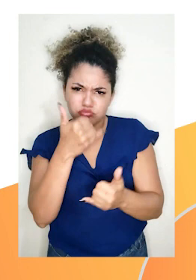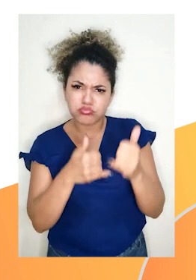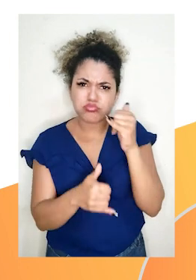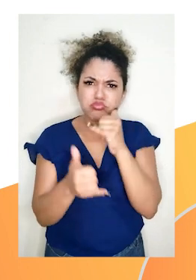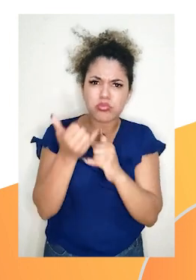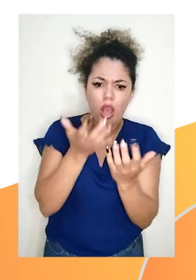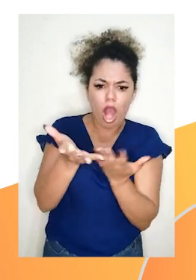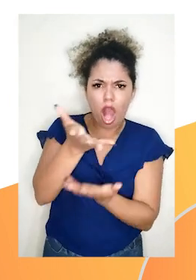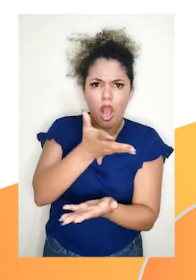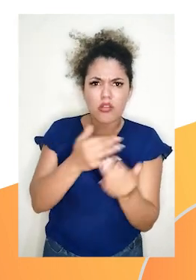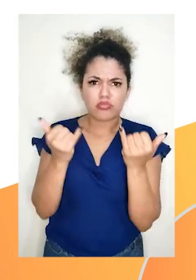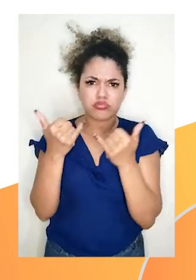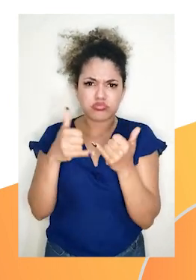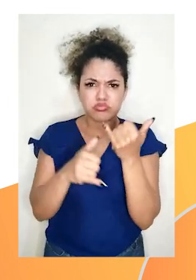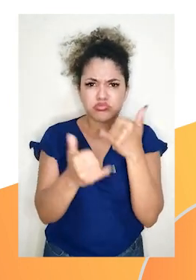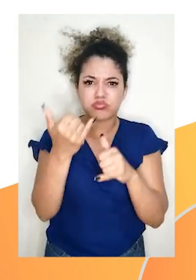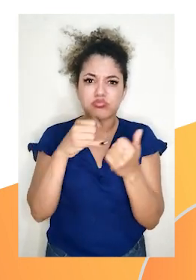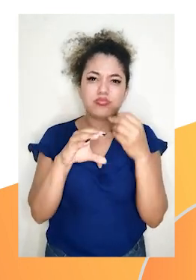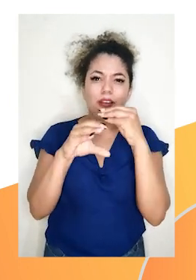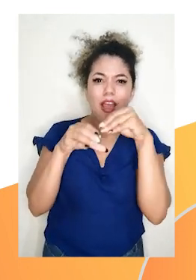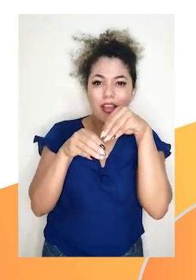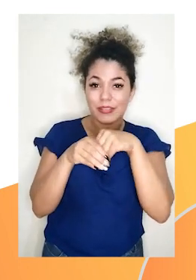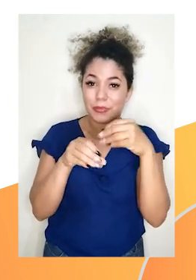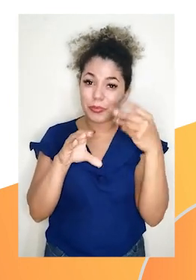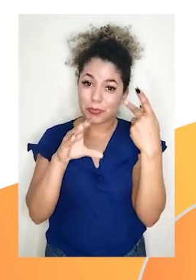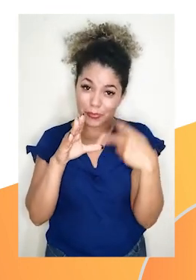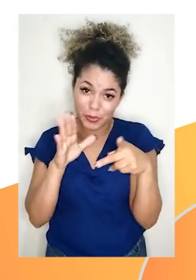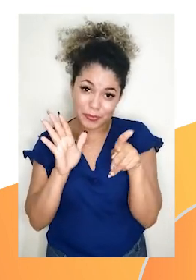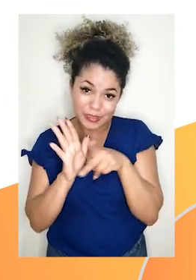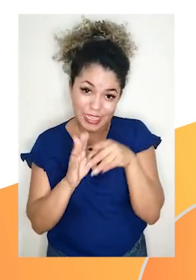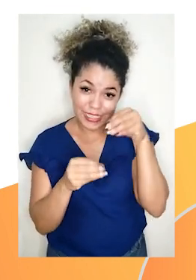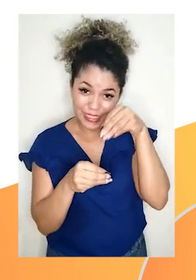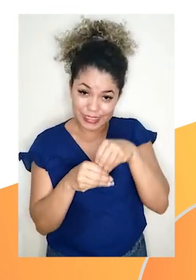nuclear, alta temperatura, intenso brilho.